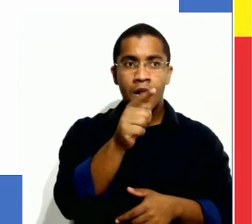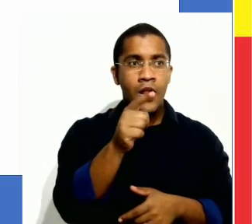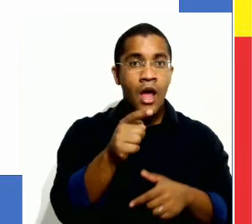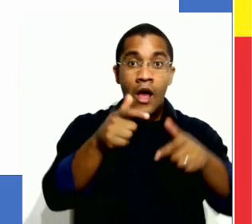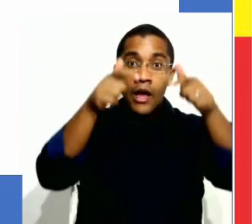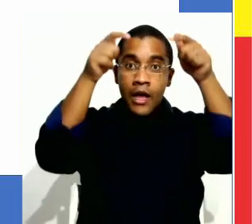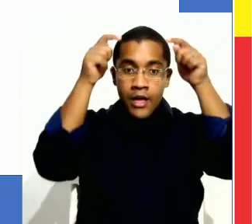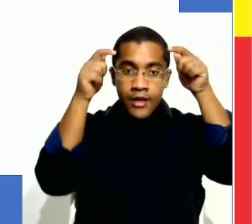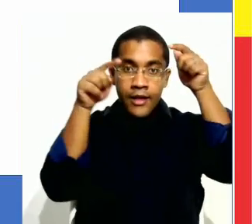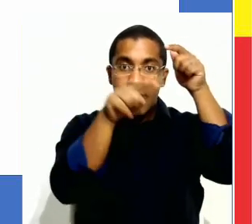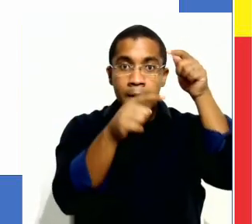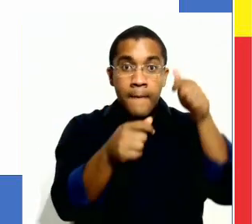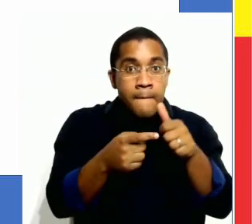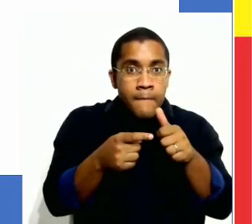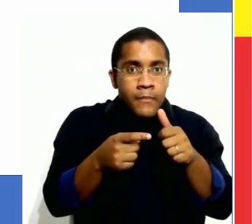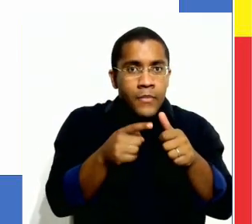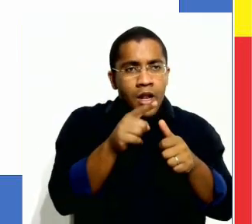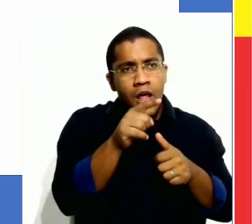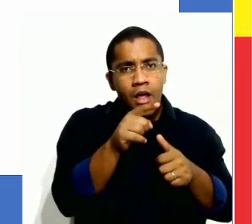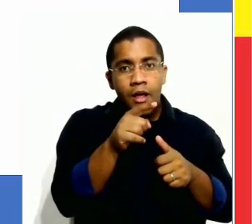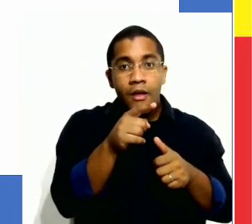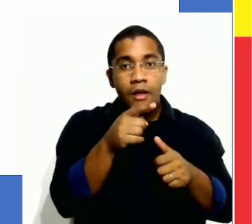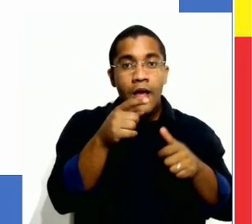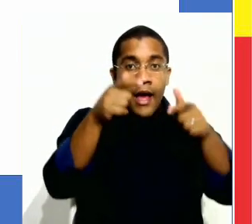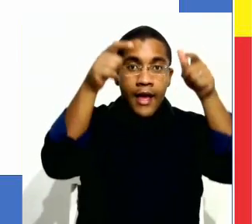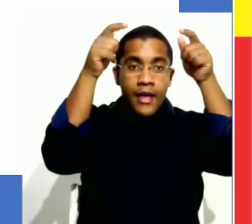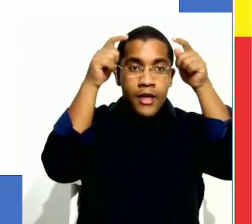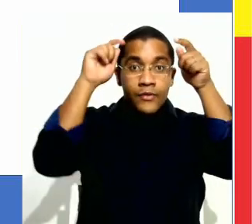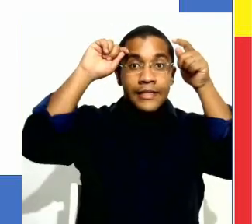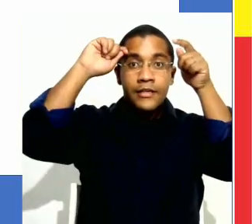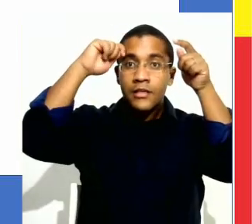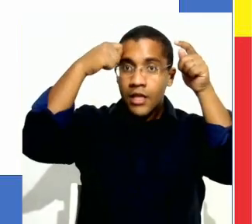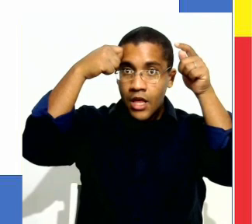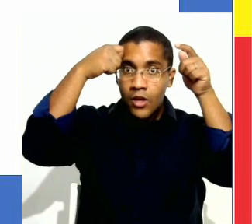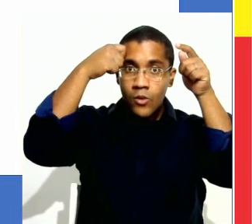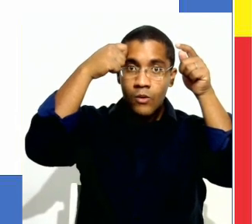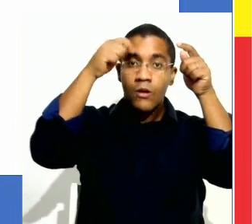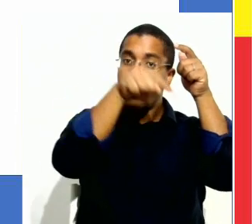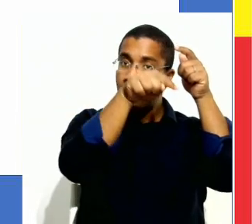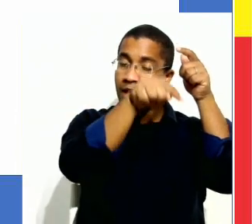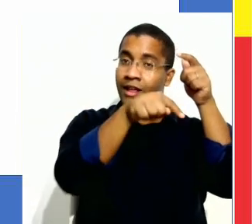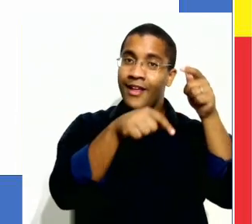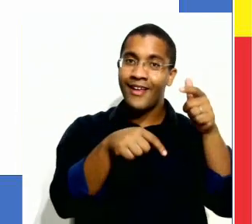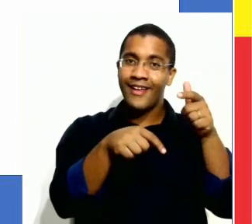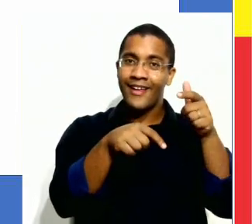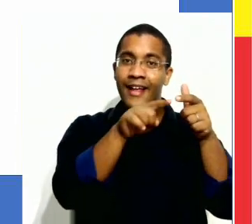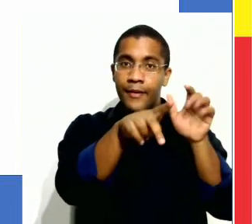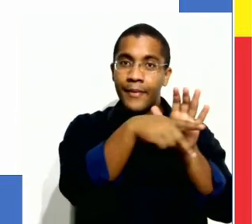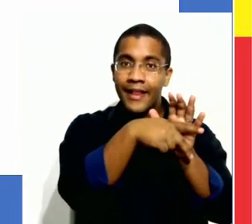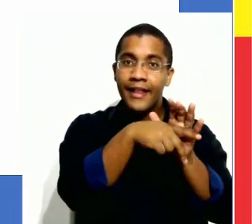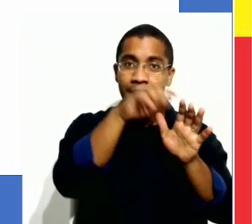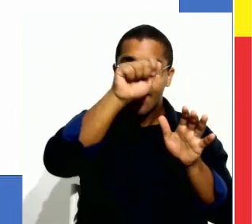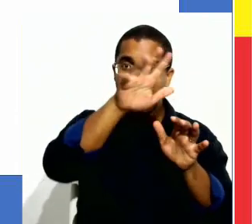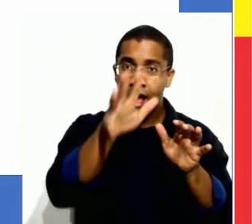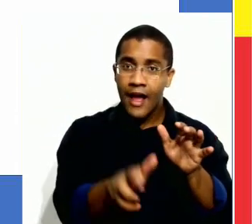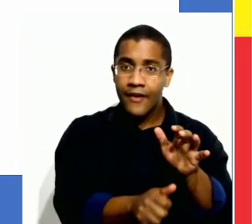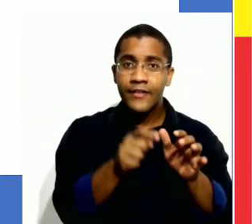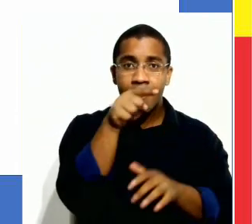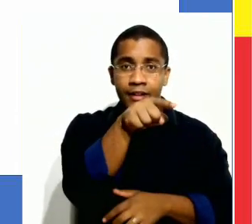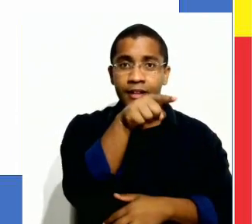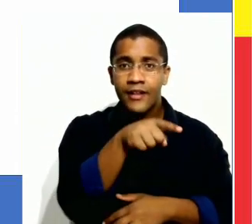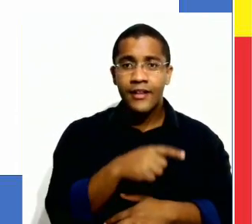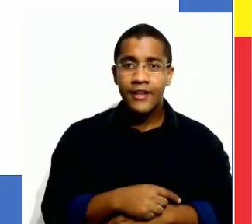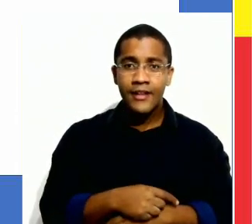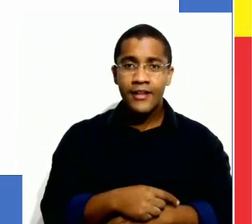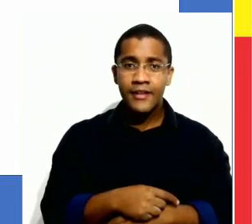africanos. Um dos primeiros reinos negros africanos, tendo